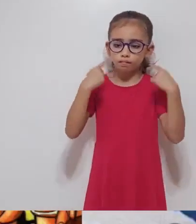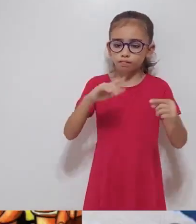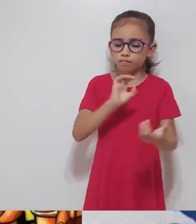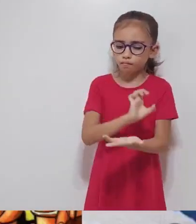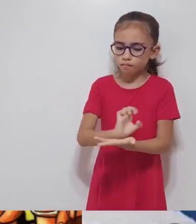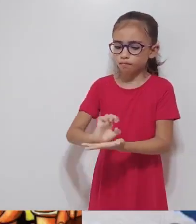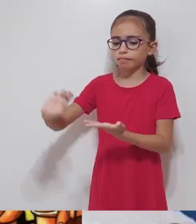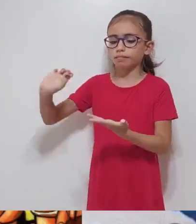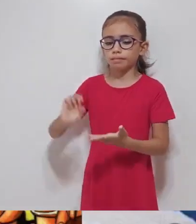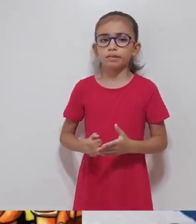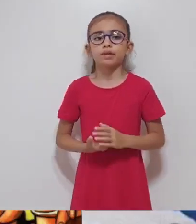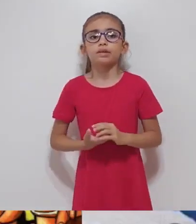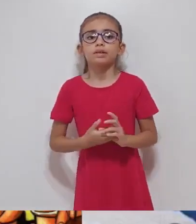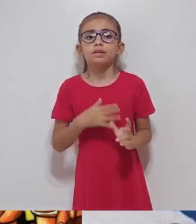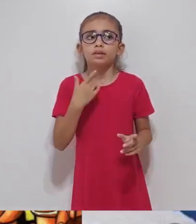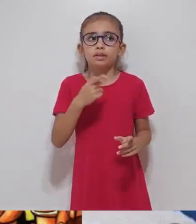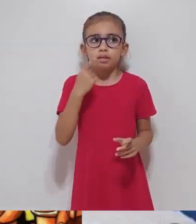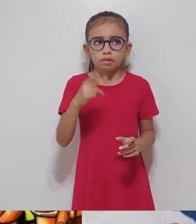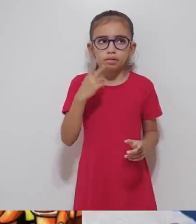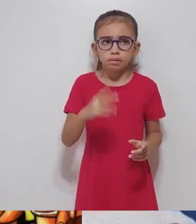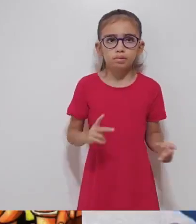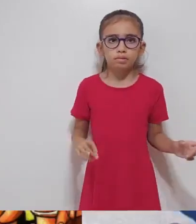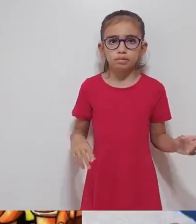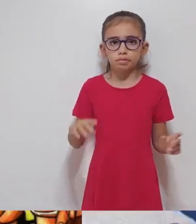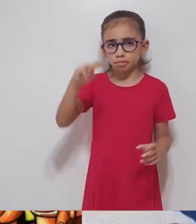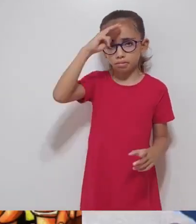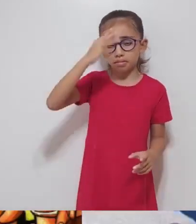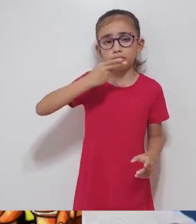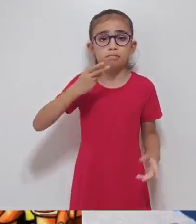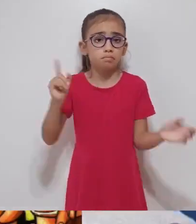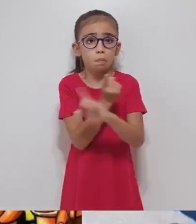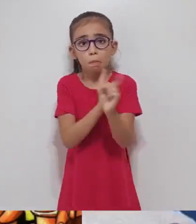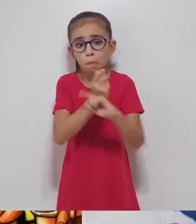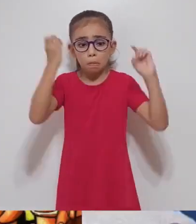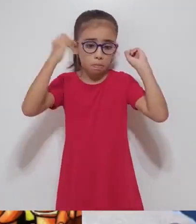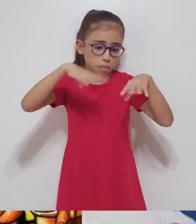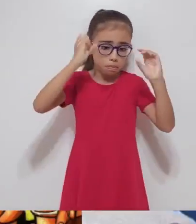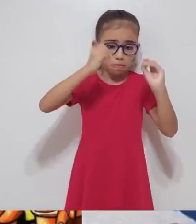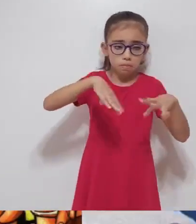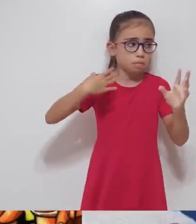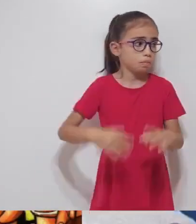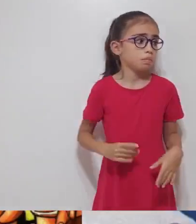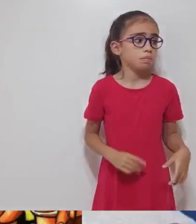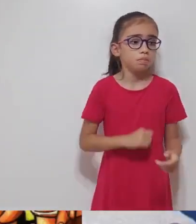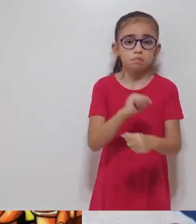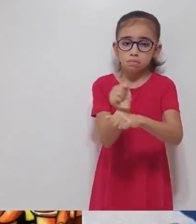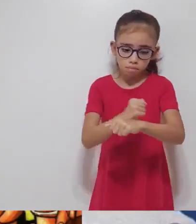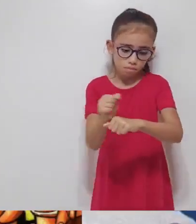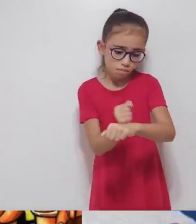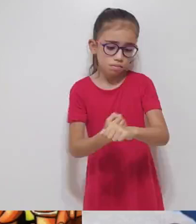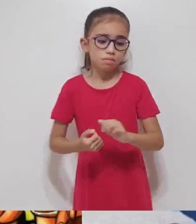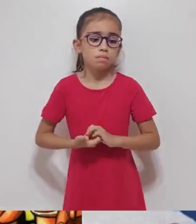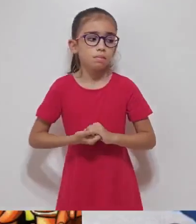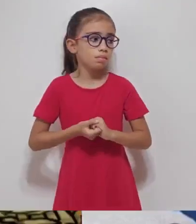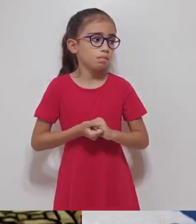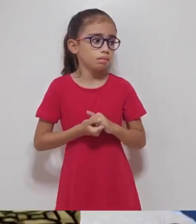profeta Elias, para dizer a Acabe que não choveria naquele lugar durante os próximos